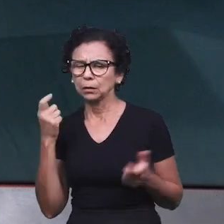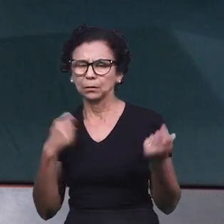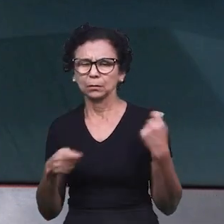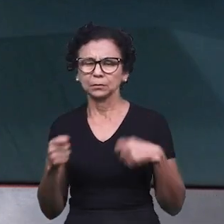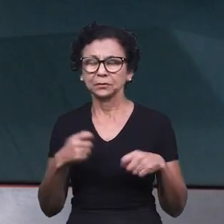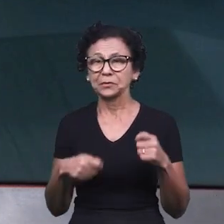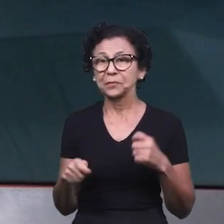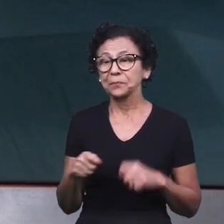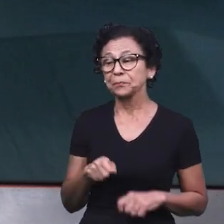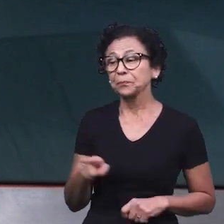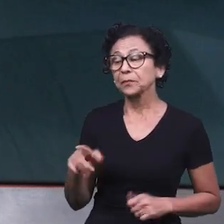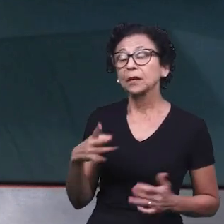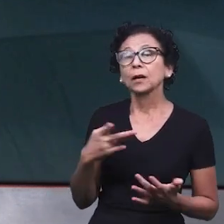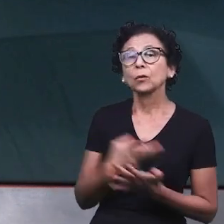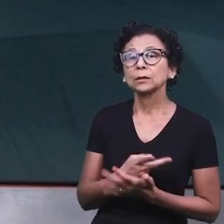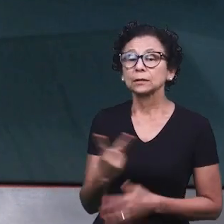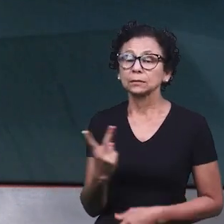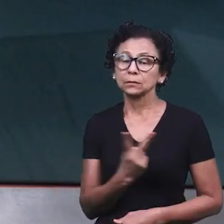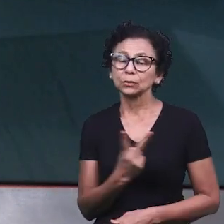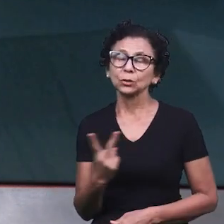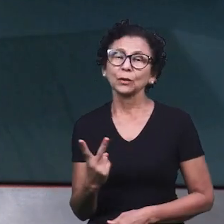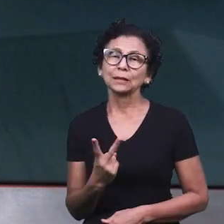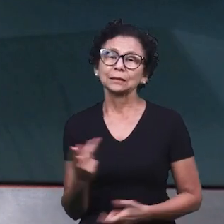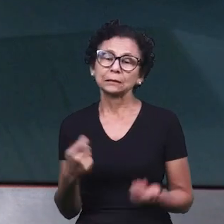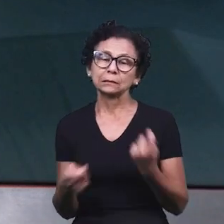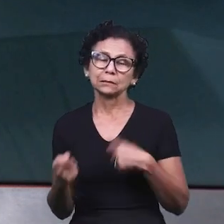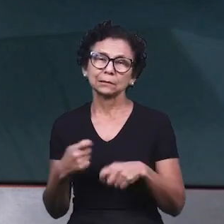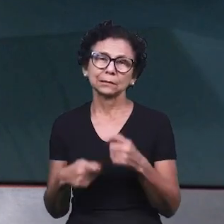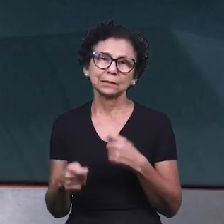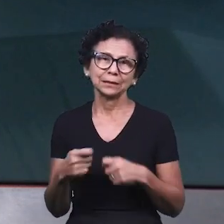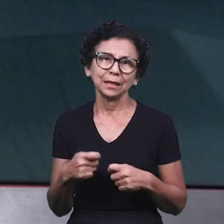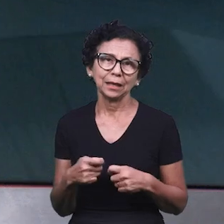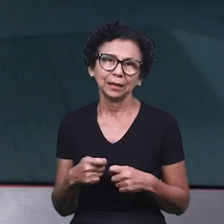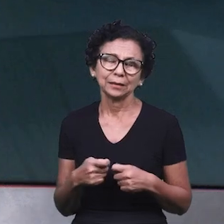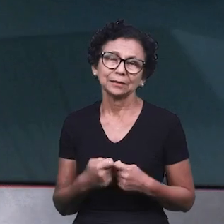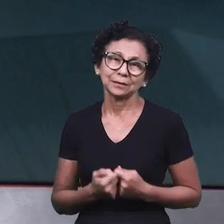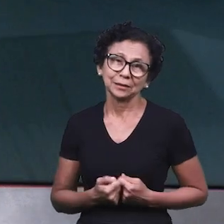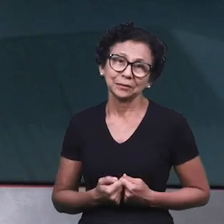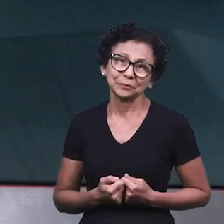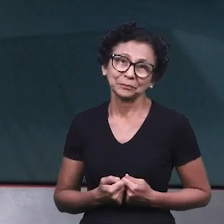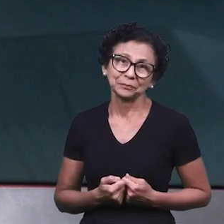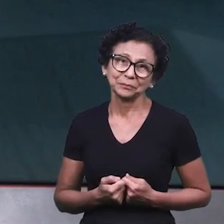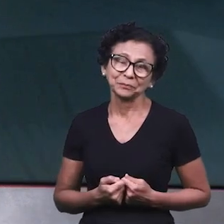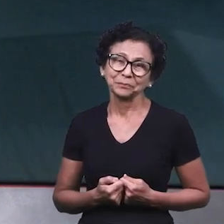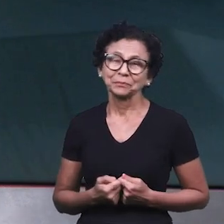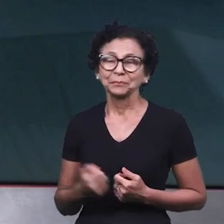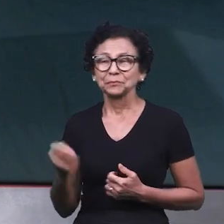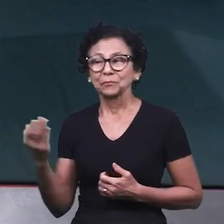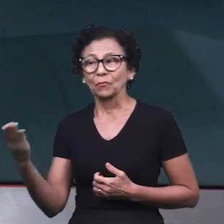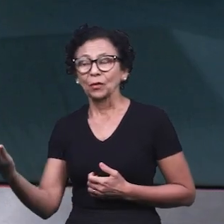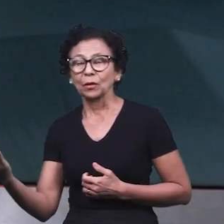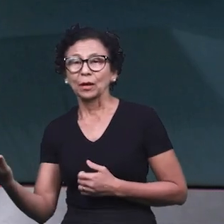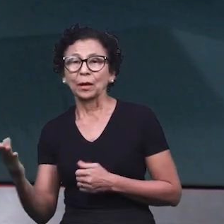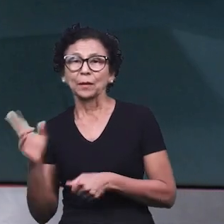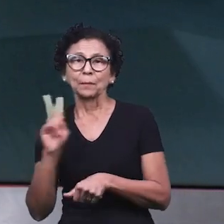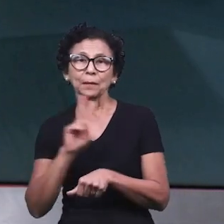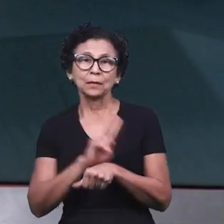essa negociação, ela ocorre entre as partes, credor e